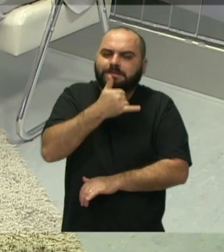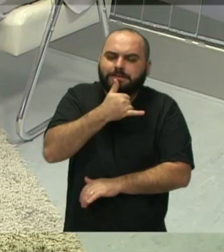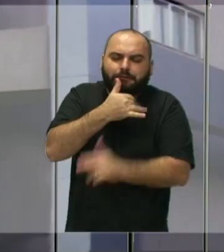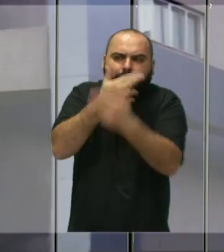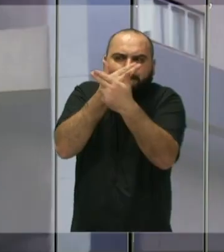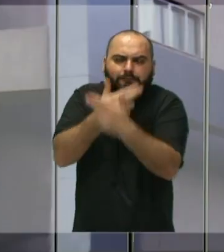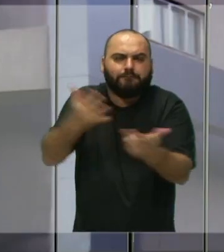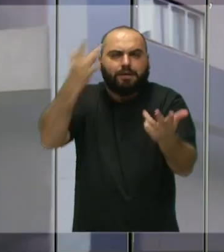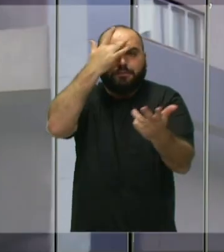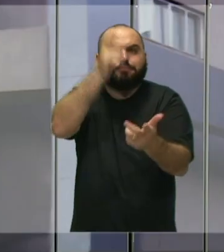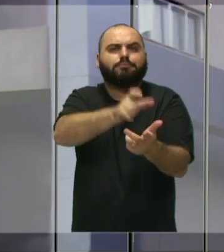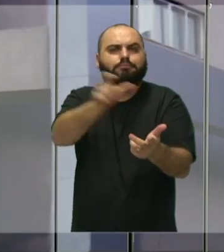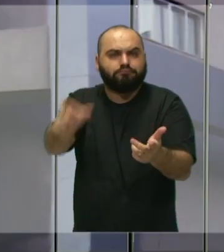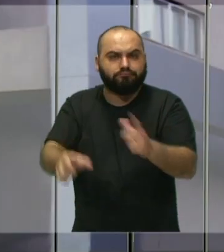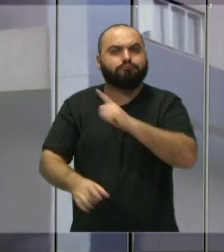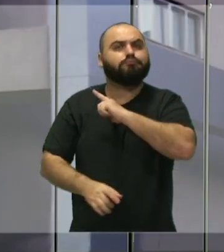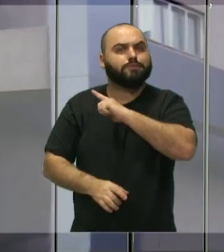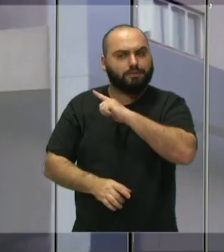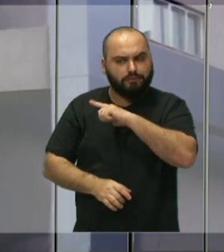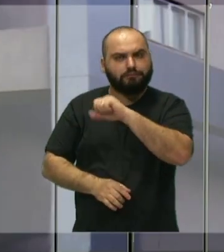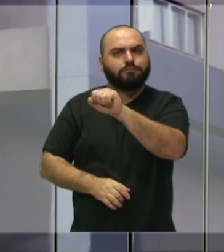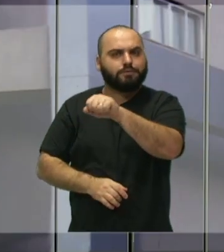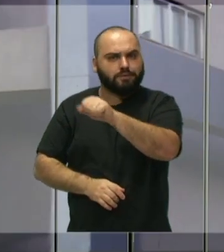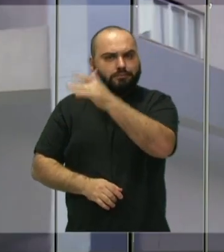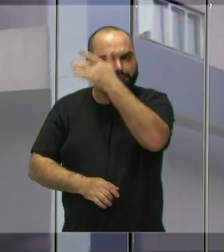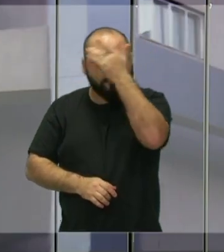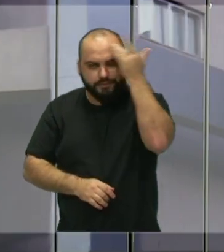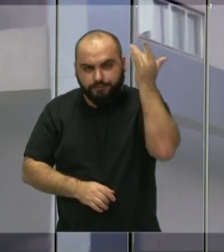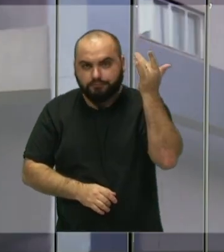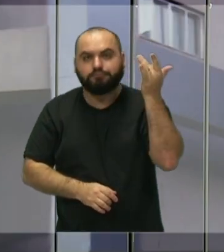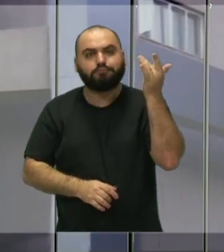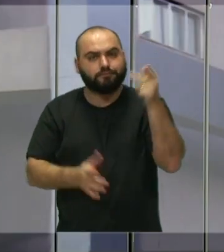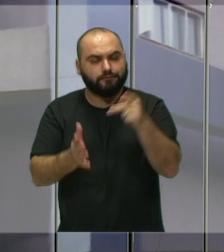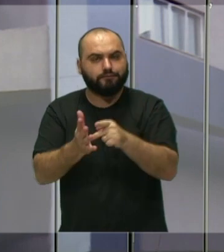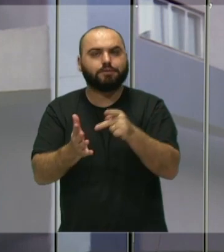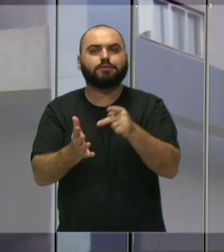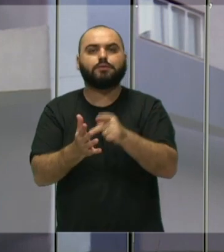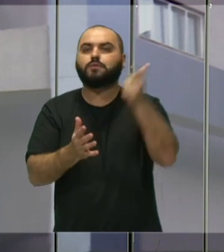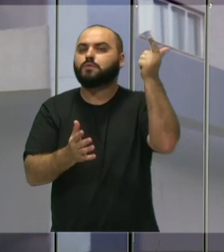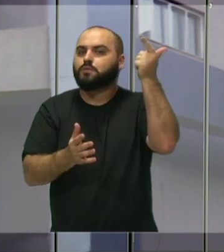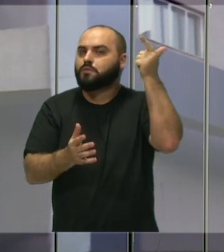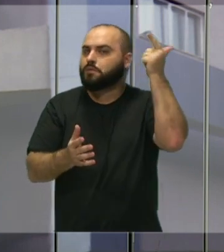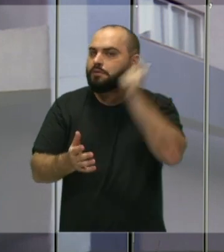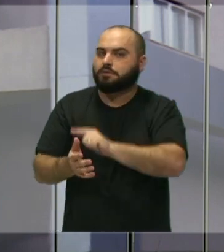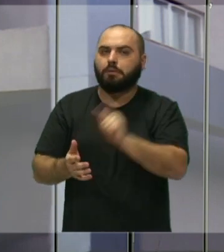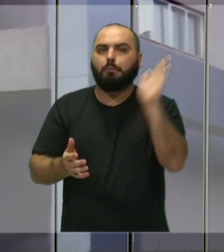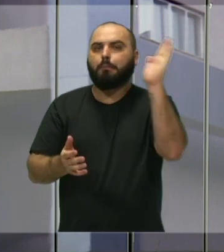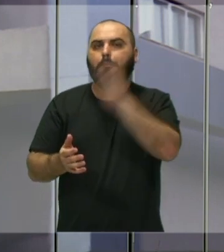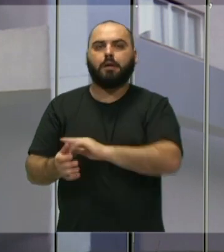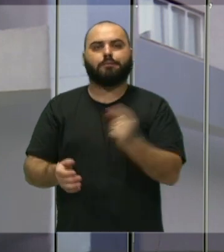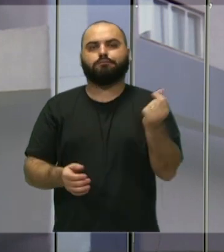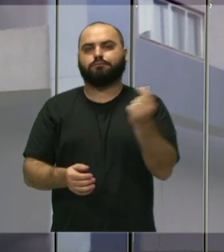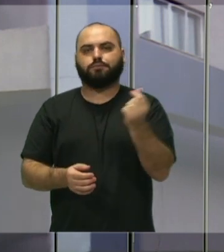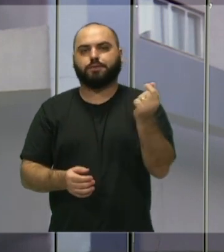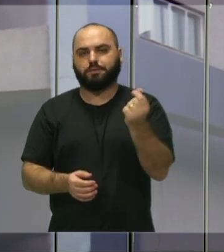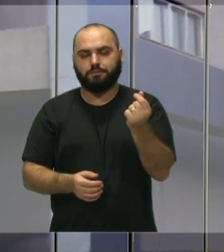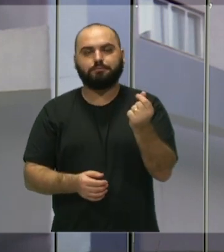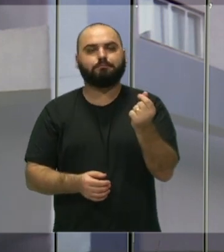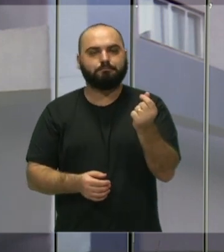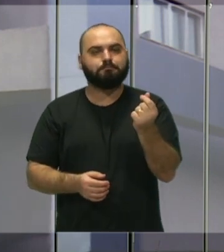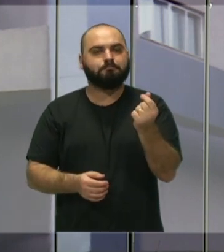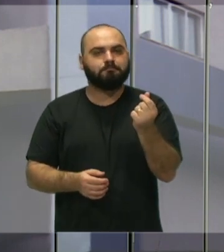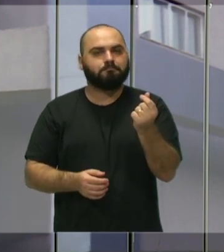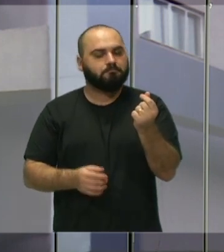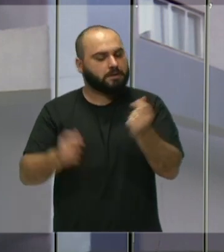pessoas, teve gente que ainda assim conseguiu fazer mau uso do dinheiro público. Isso para mim